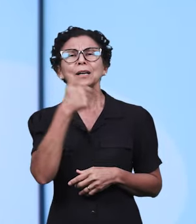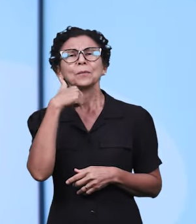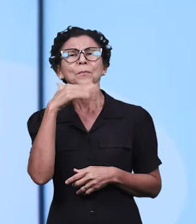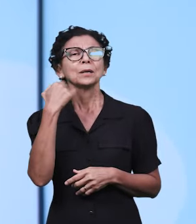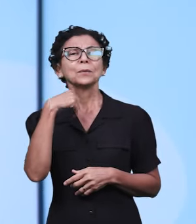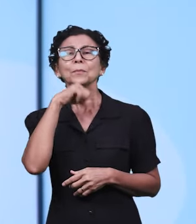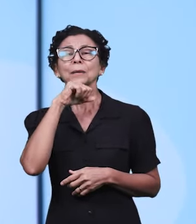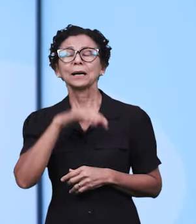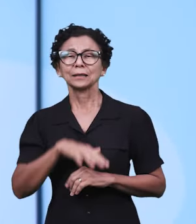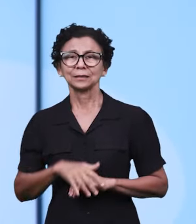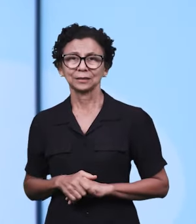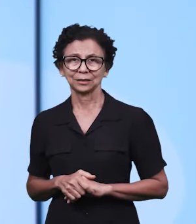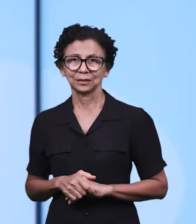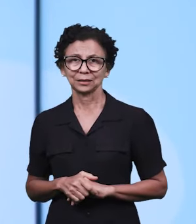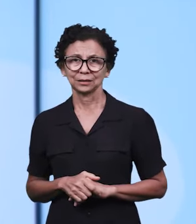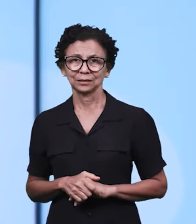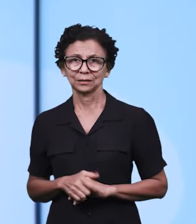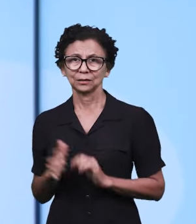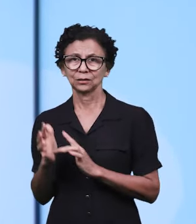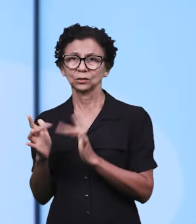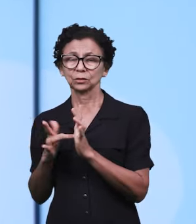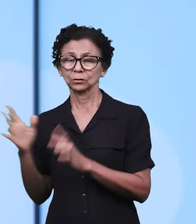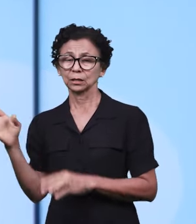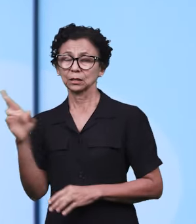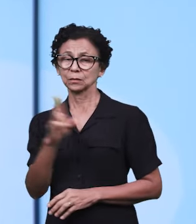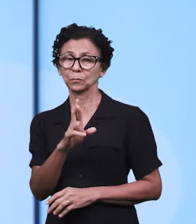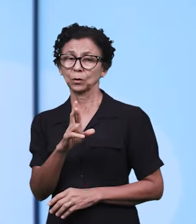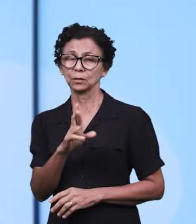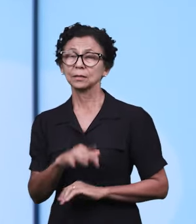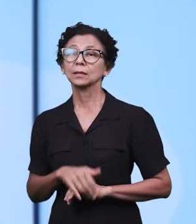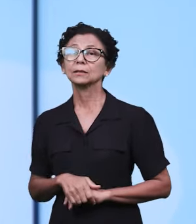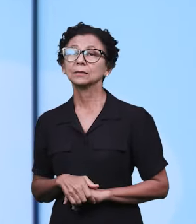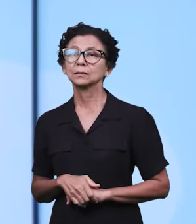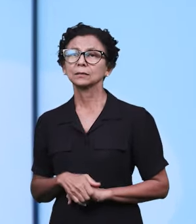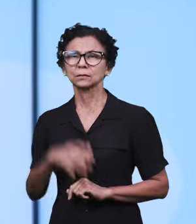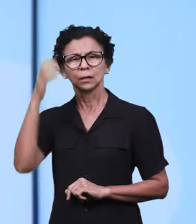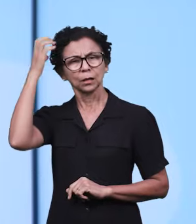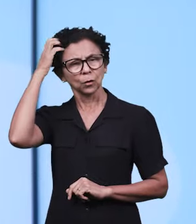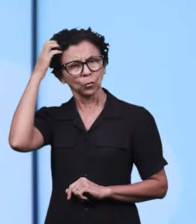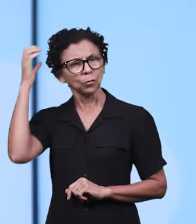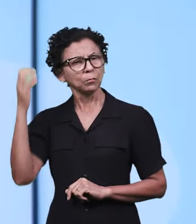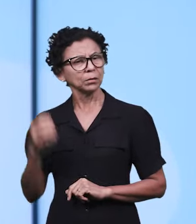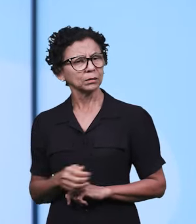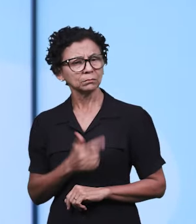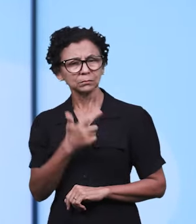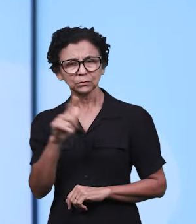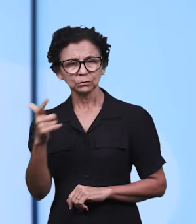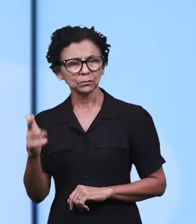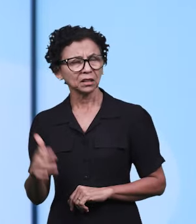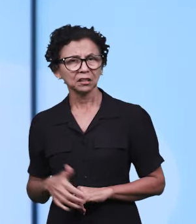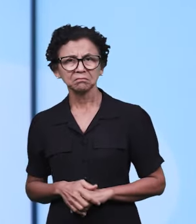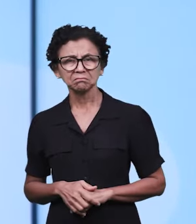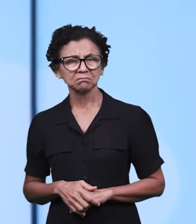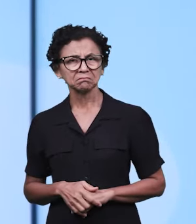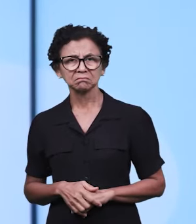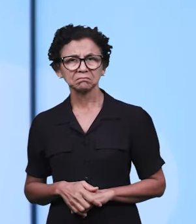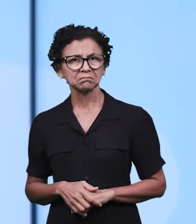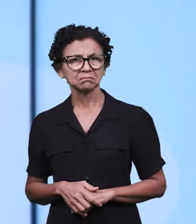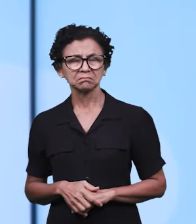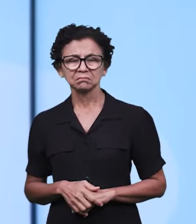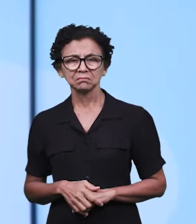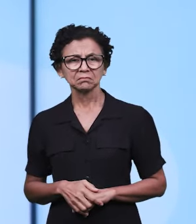resposta de culpa, mas é uma resposta de agradecimento. Ele fala assim, não foi nem ele nem os pais dele, mas isso aconteceu